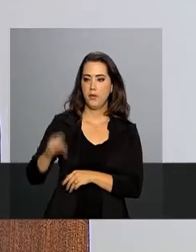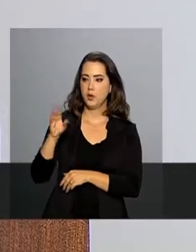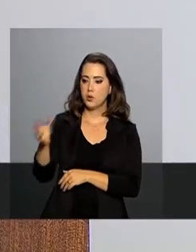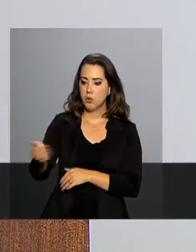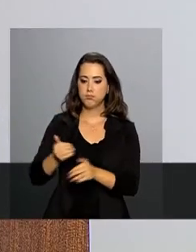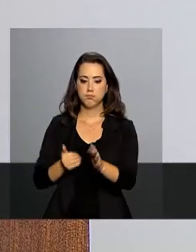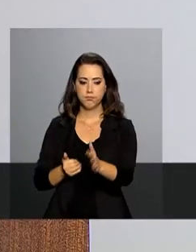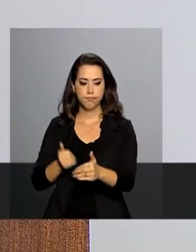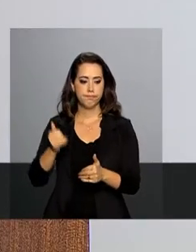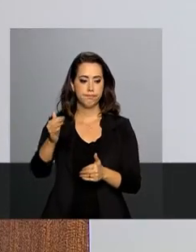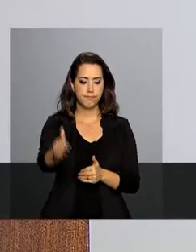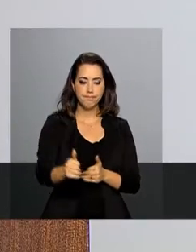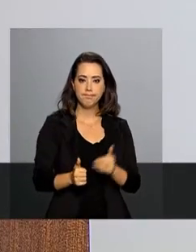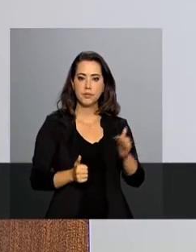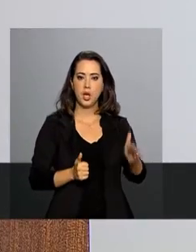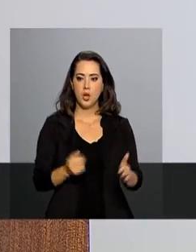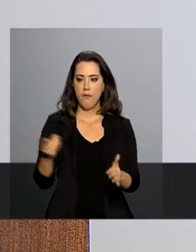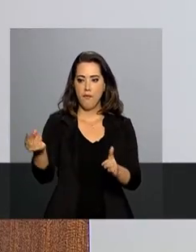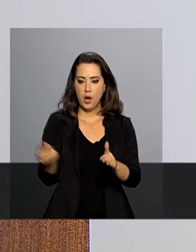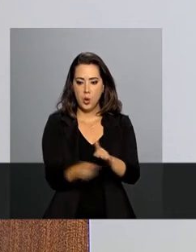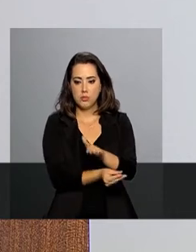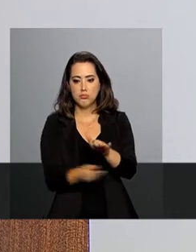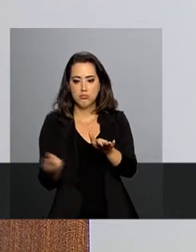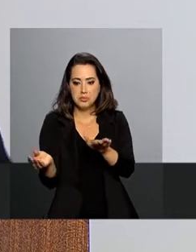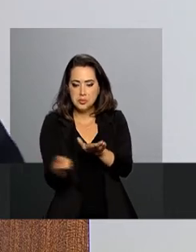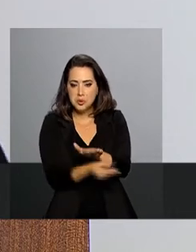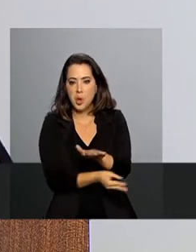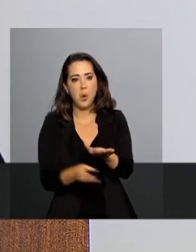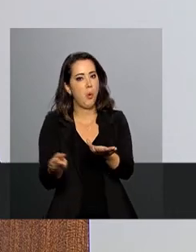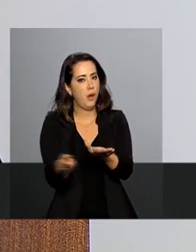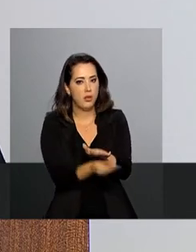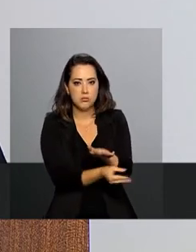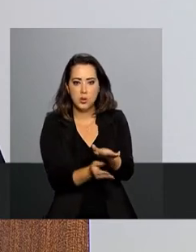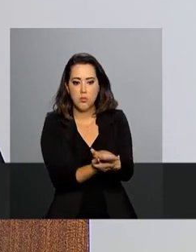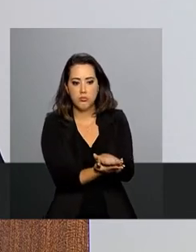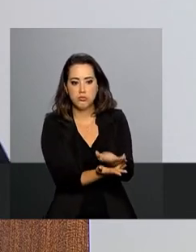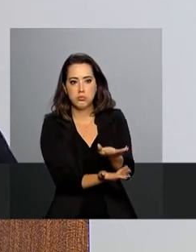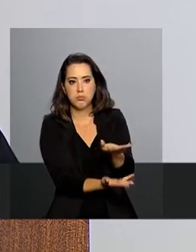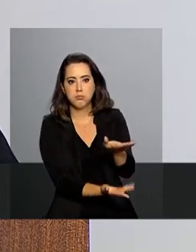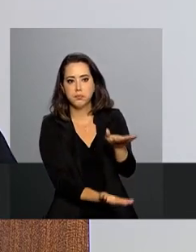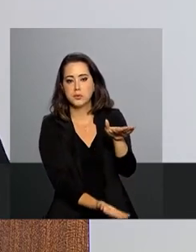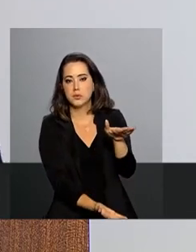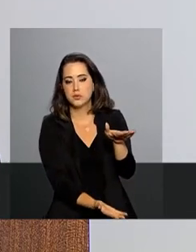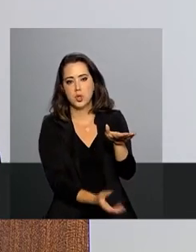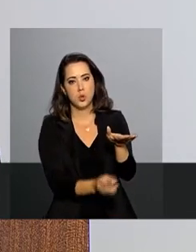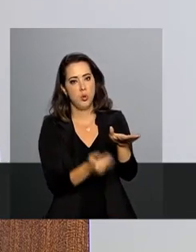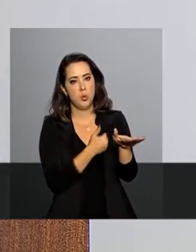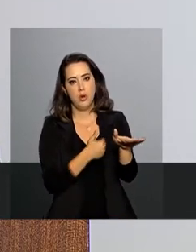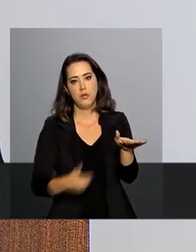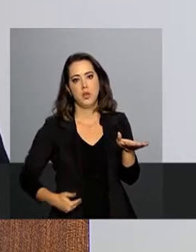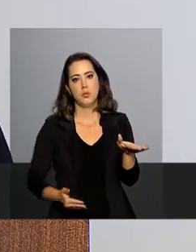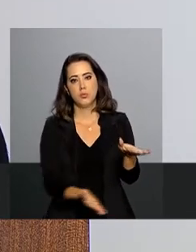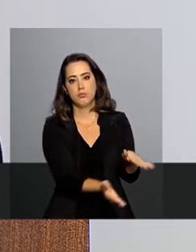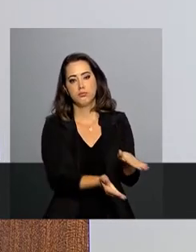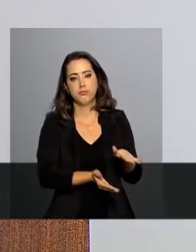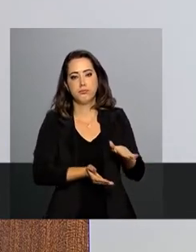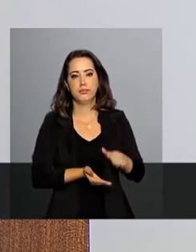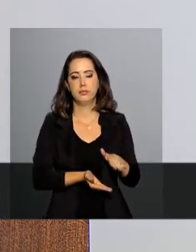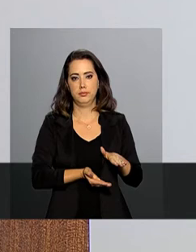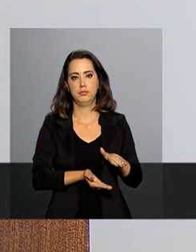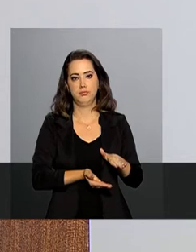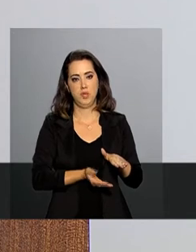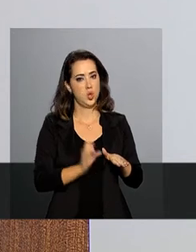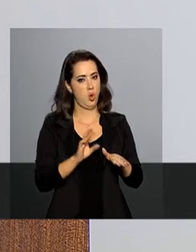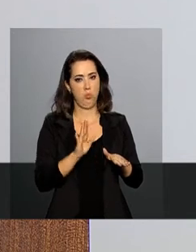recebendo valores que eram ali depositados e ficavam com o poder público o primeiro ponto então a primeira vertente é a